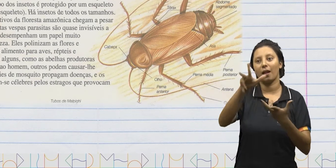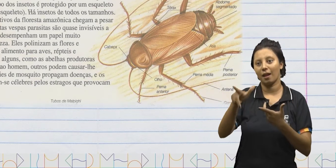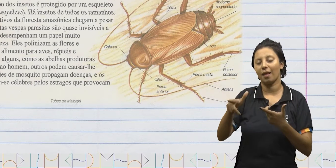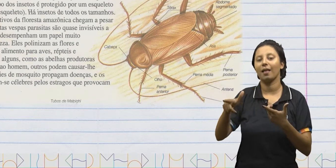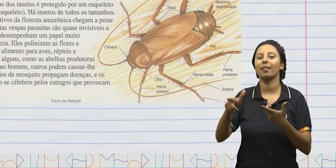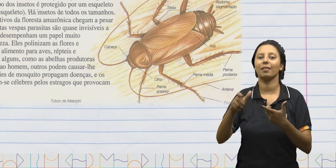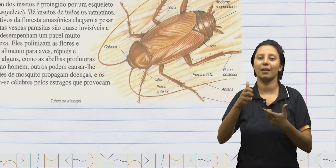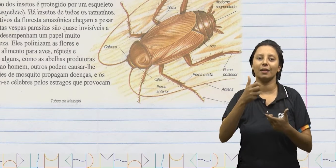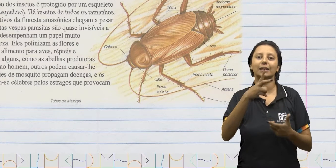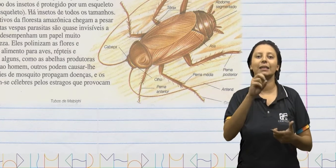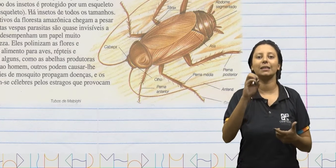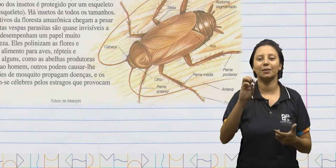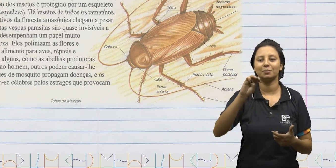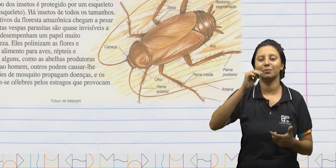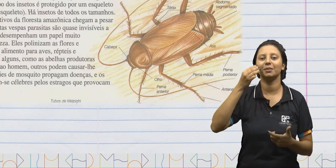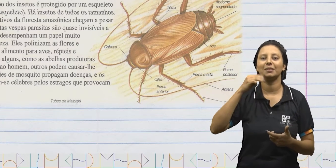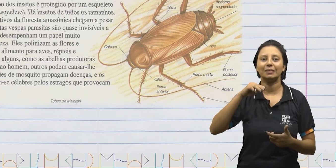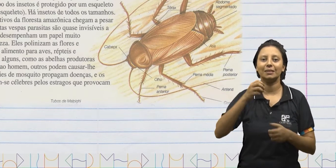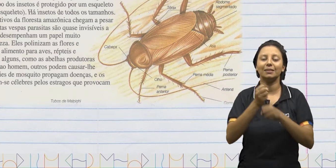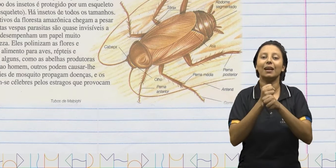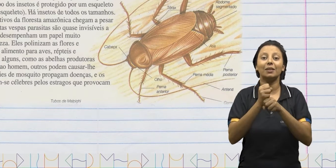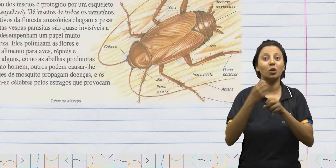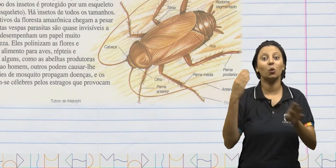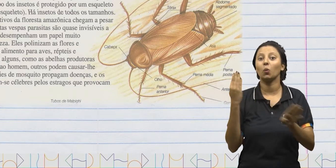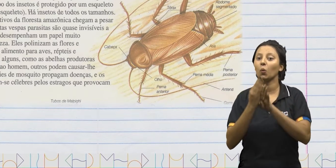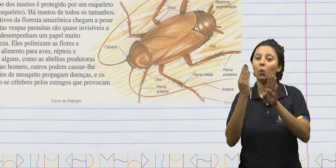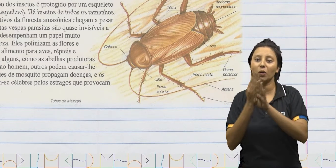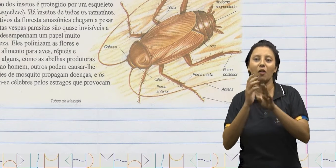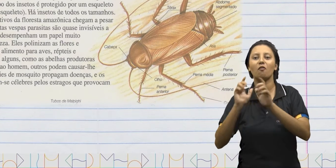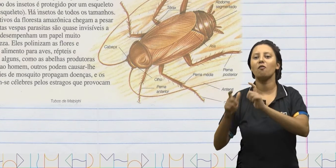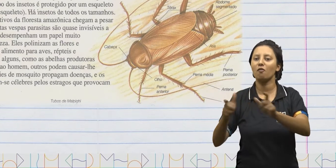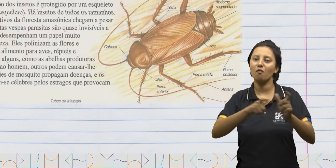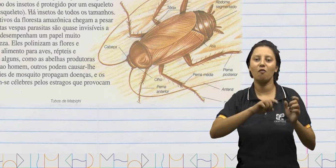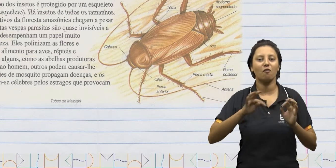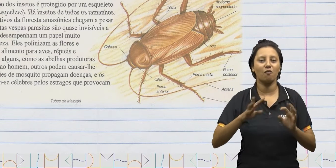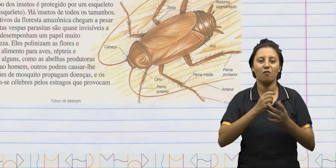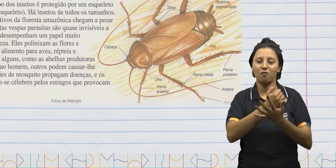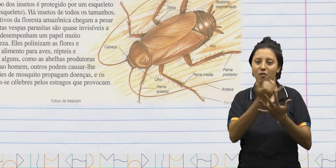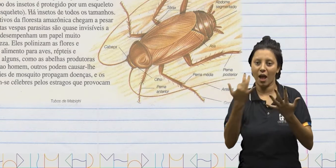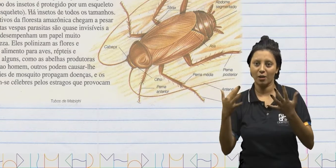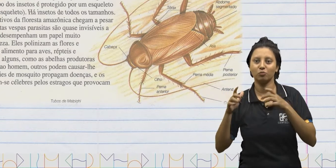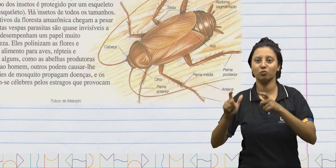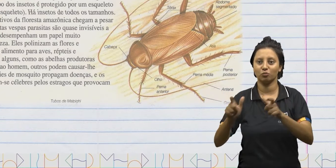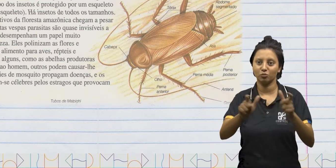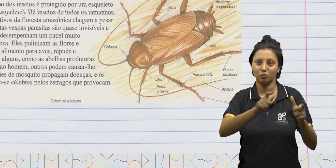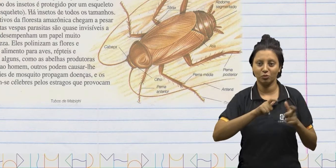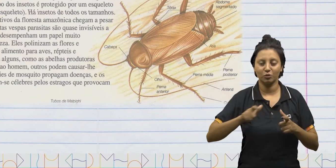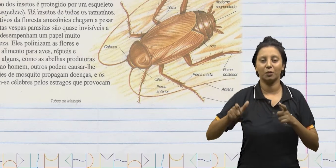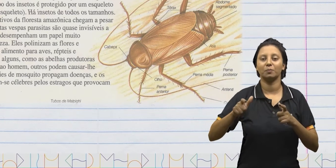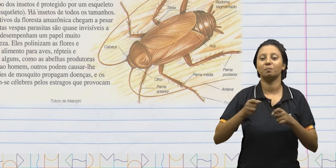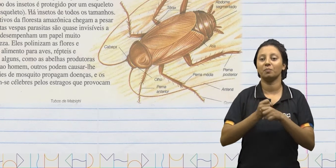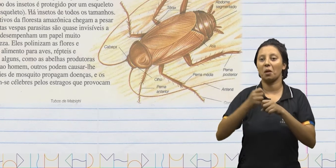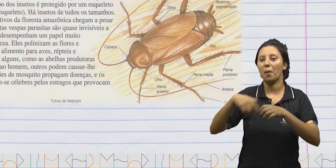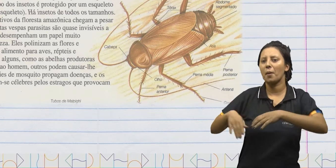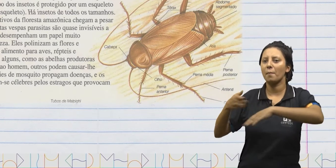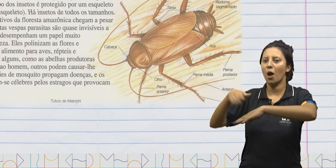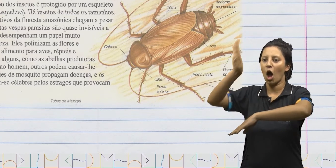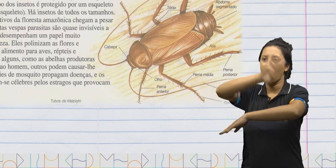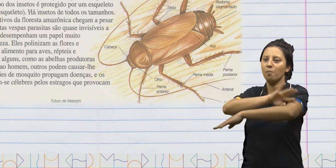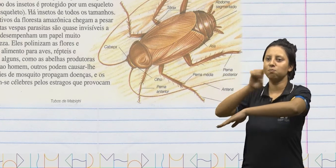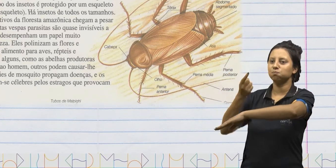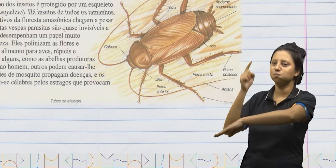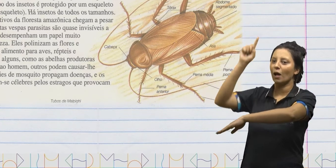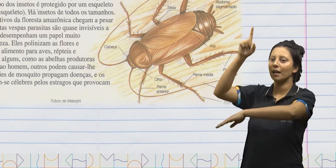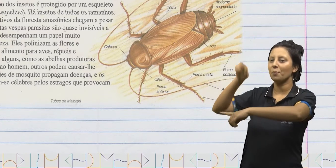de 500 milhões de anos e podem ser encontrados em quase todos os ambientes, desde as mais altas montanhas às